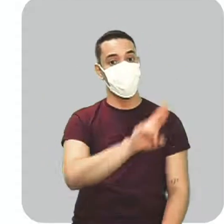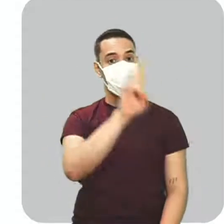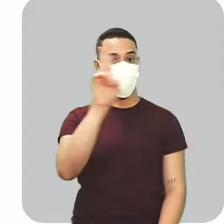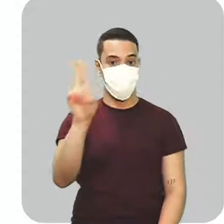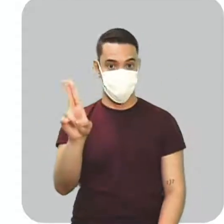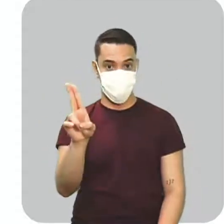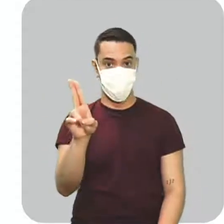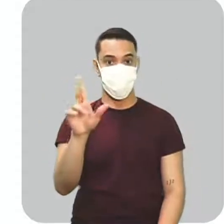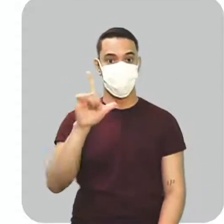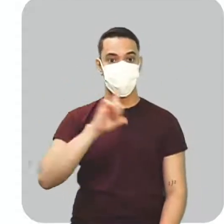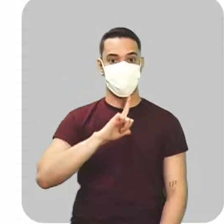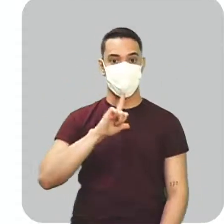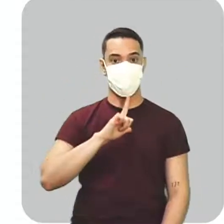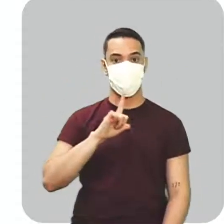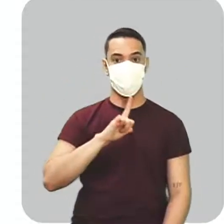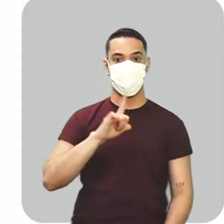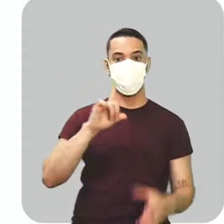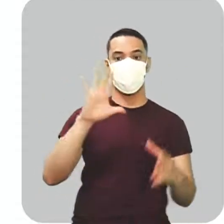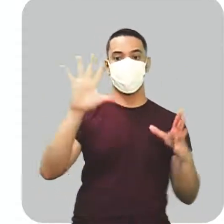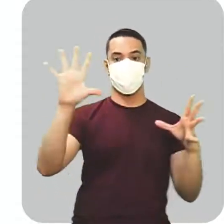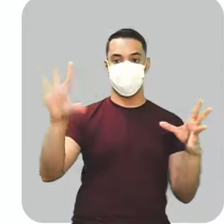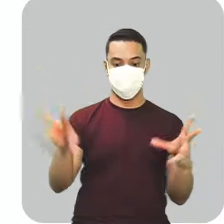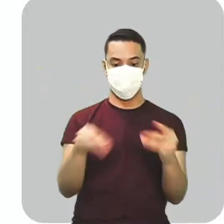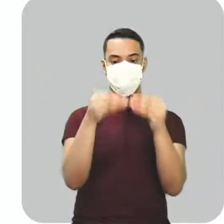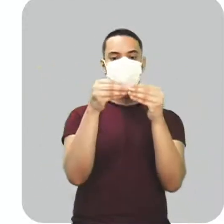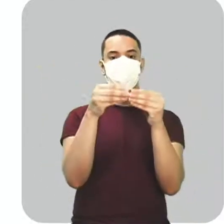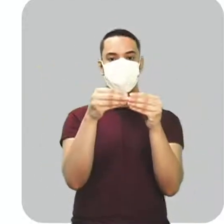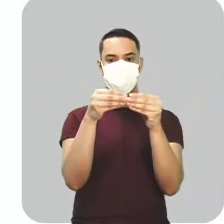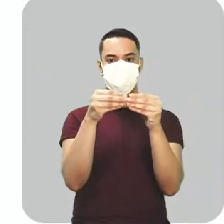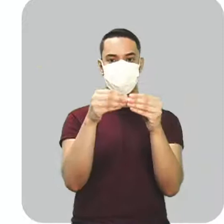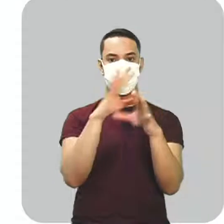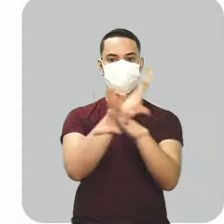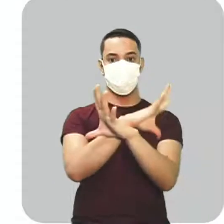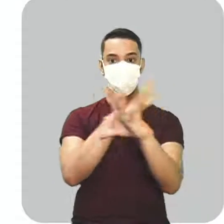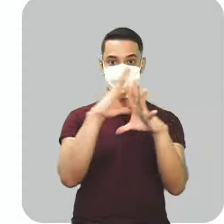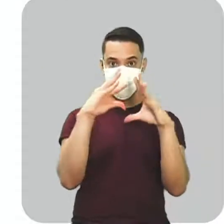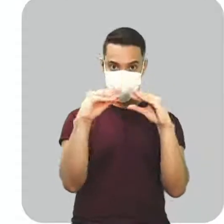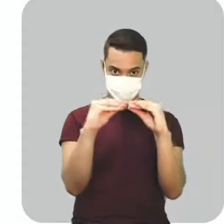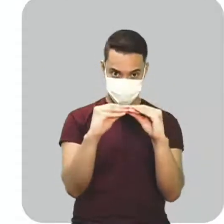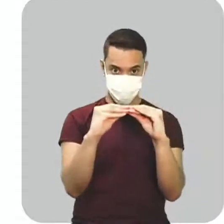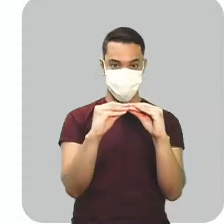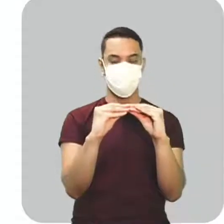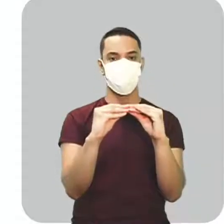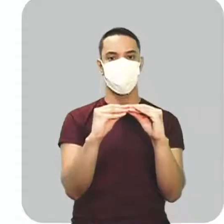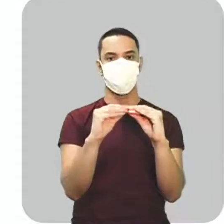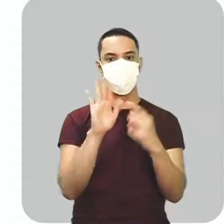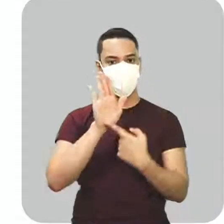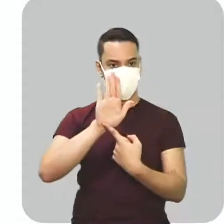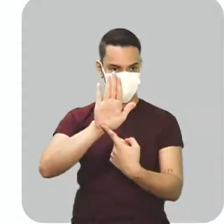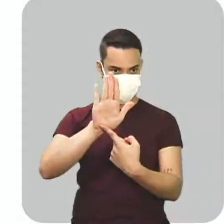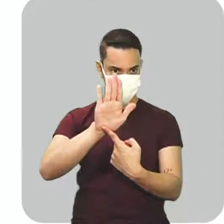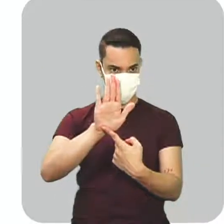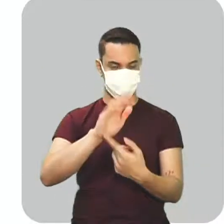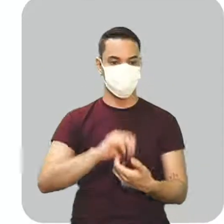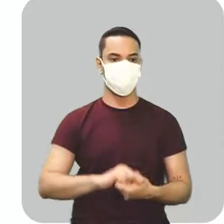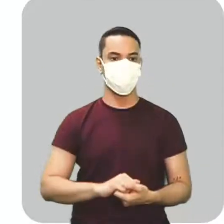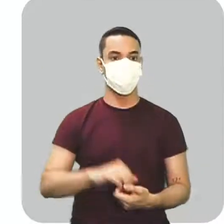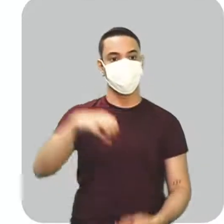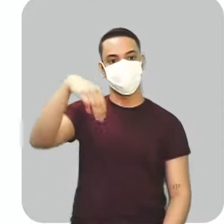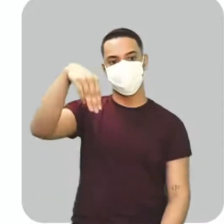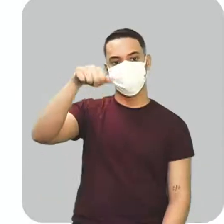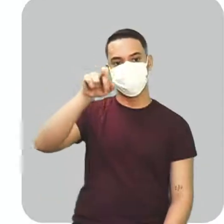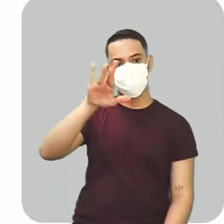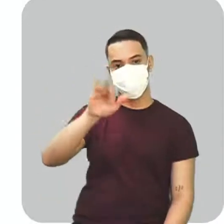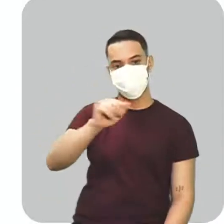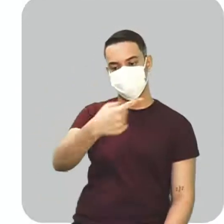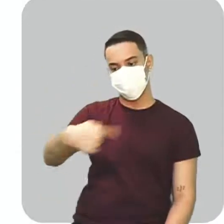há reiteração da conjunção. O que é isso? Vou mostrar no último exemplo aqui, tá? Por exemplo, aqui eu tenho Maria